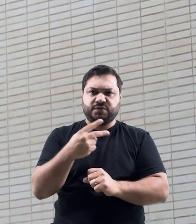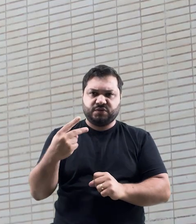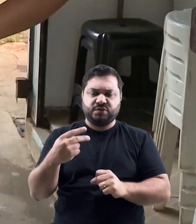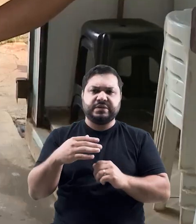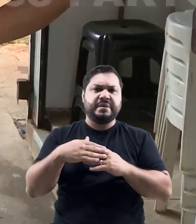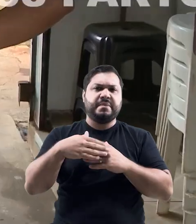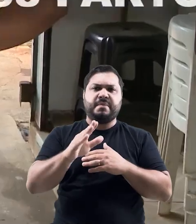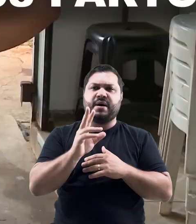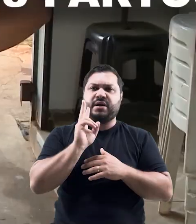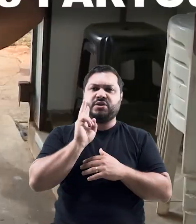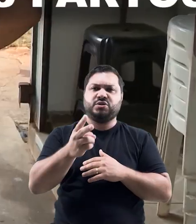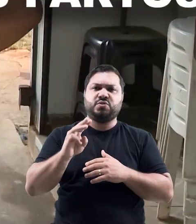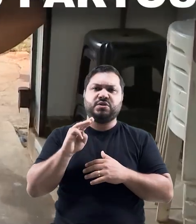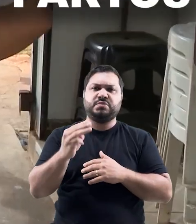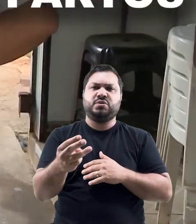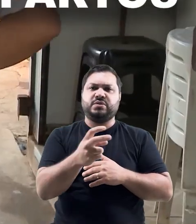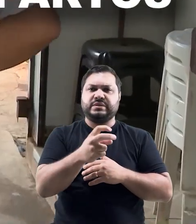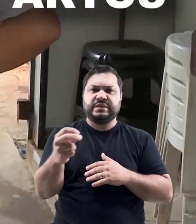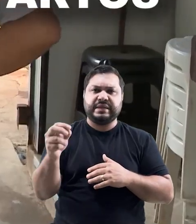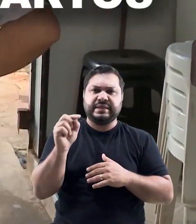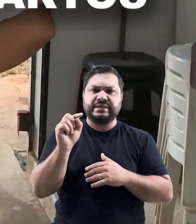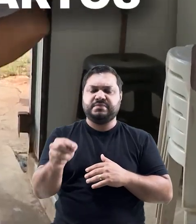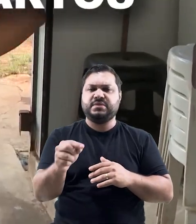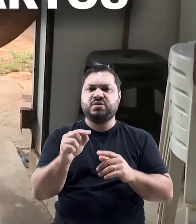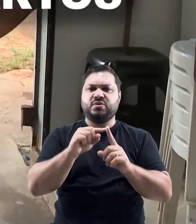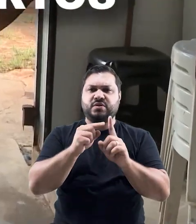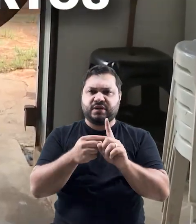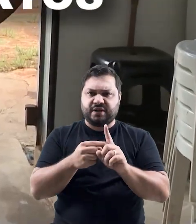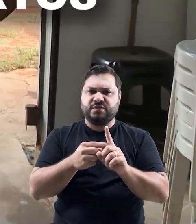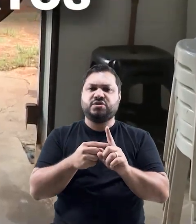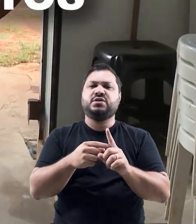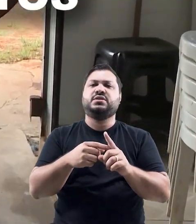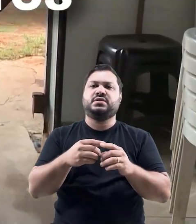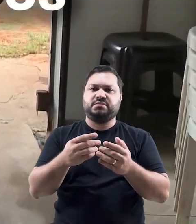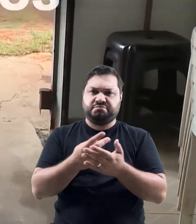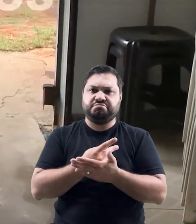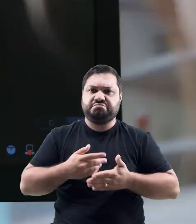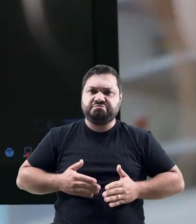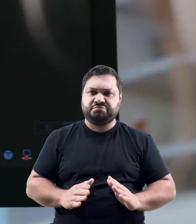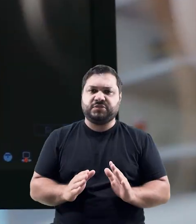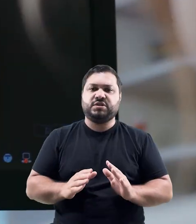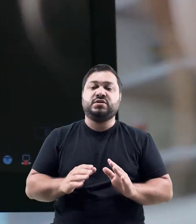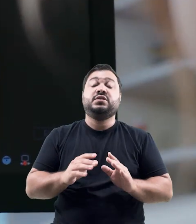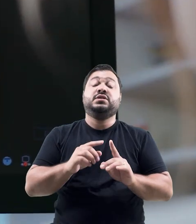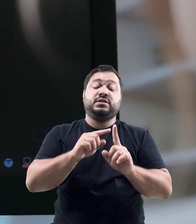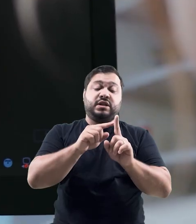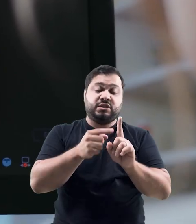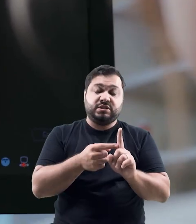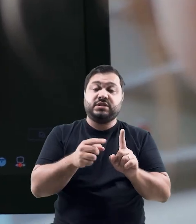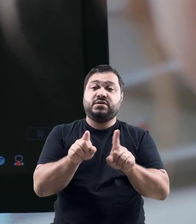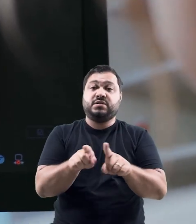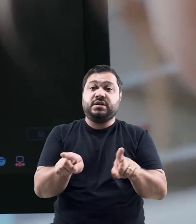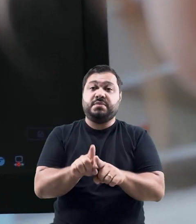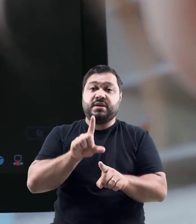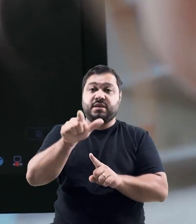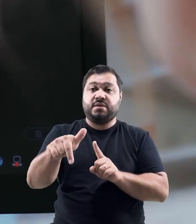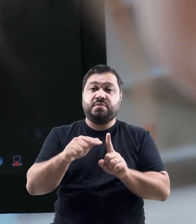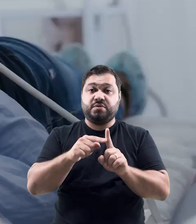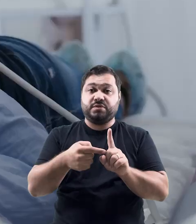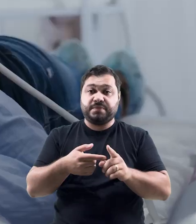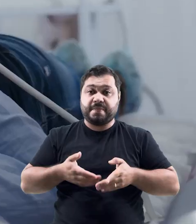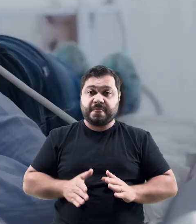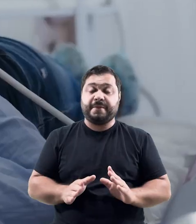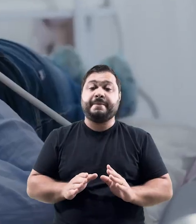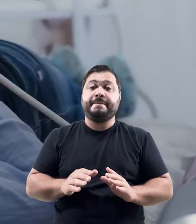2022, mais de 2.500.000 gravidinhas deram à luz. Tanto na gestação quanto no